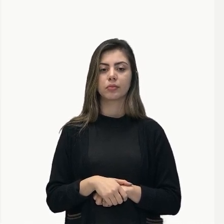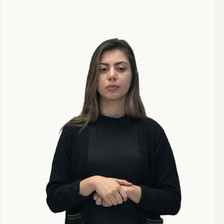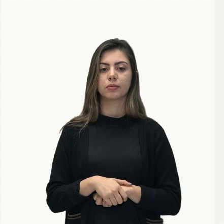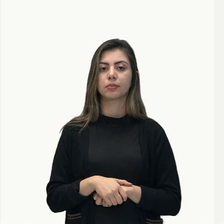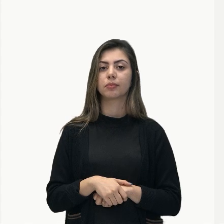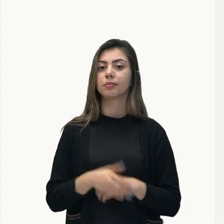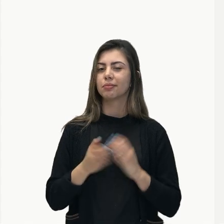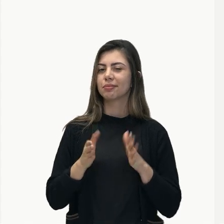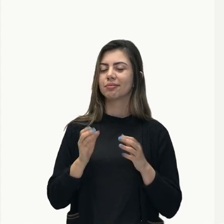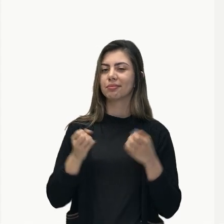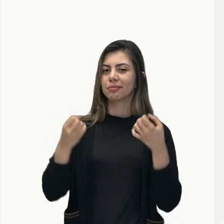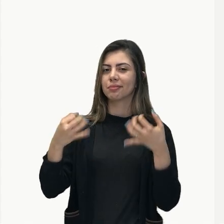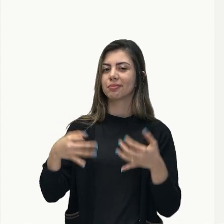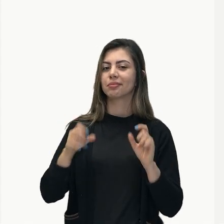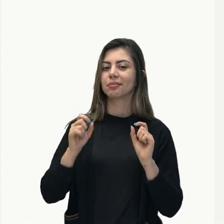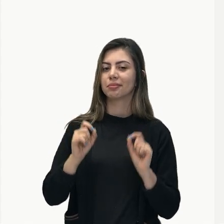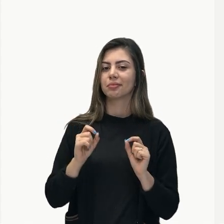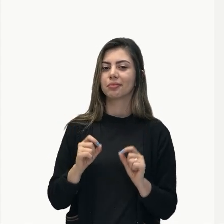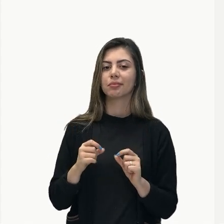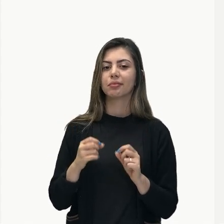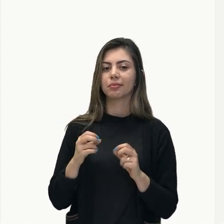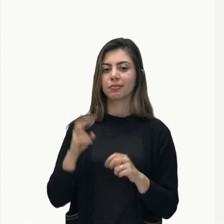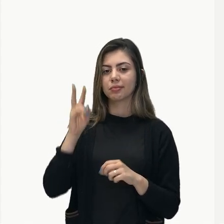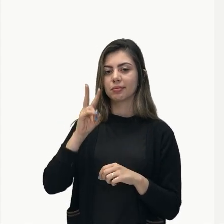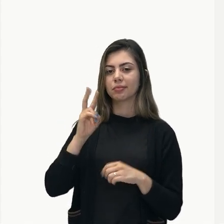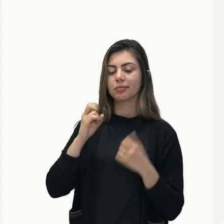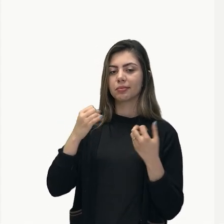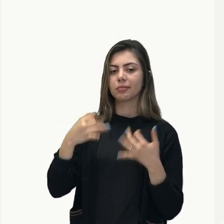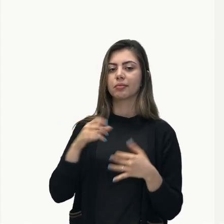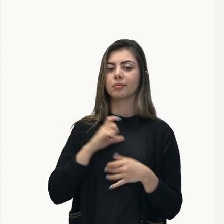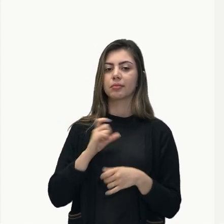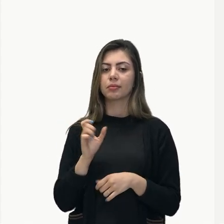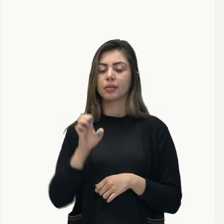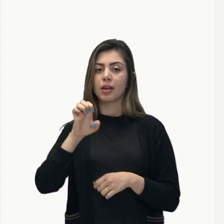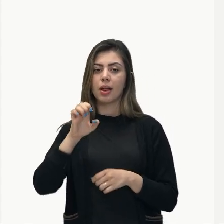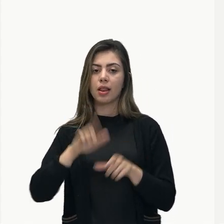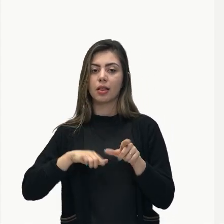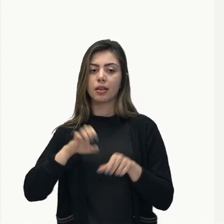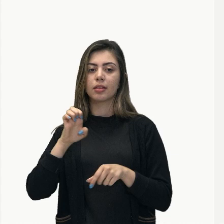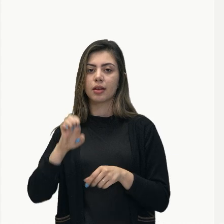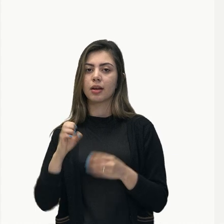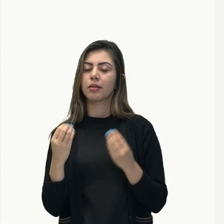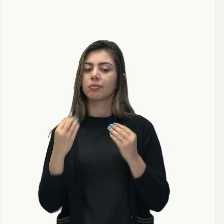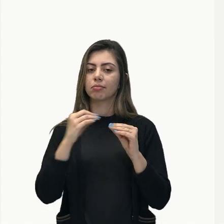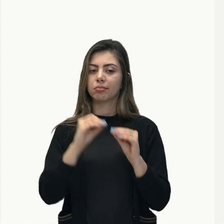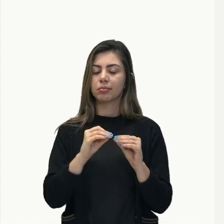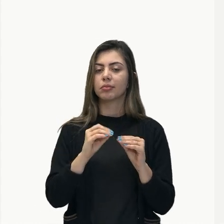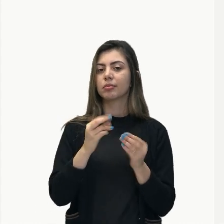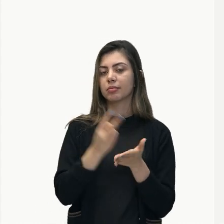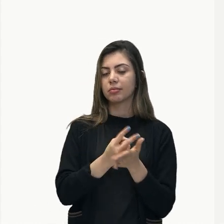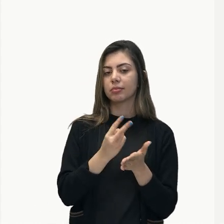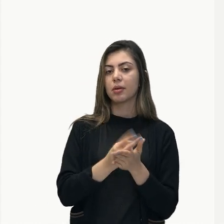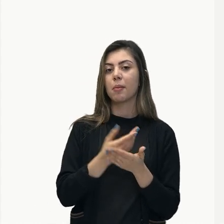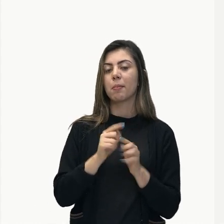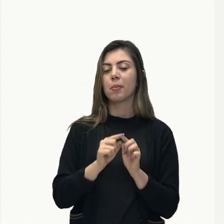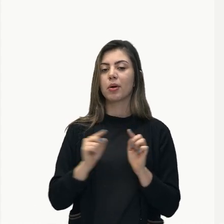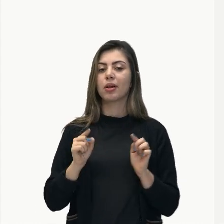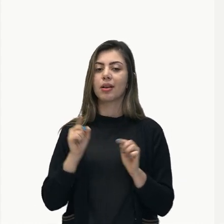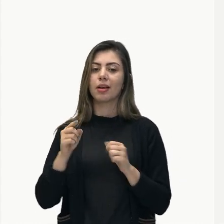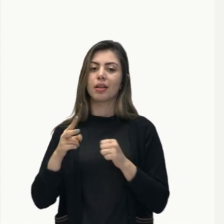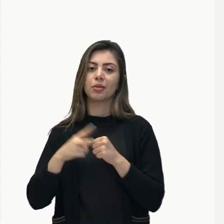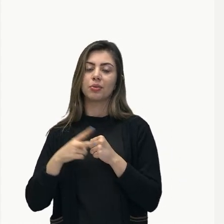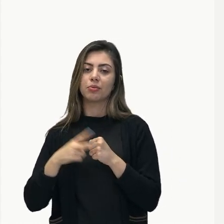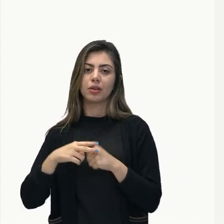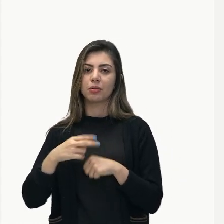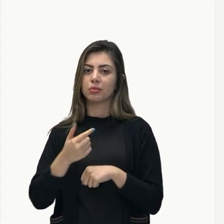para vocês, né? Veja, eu veia, esse E está presente em todas, o que nos verbos regulares não está presente de